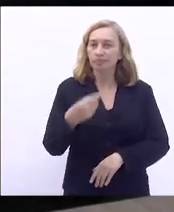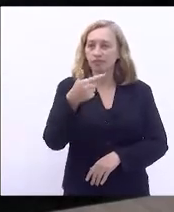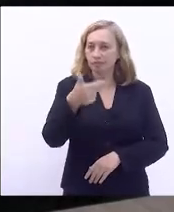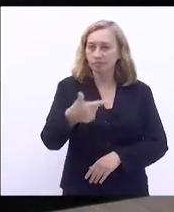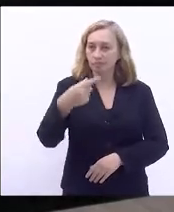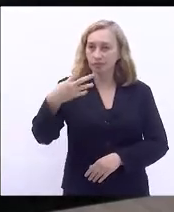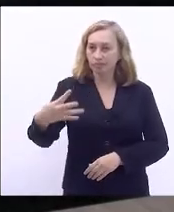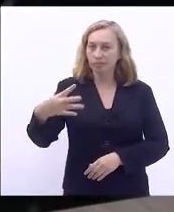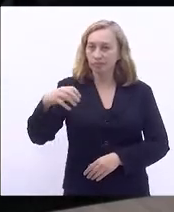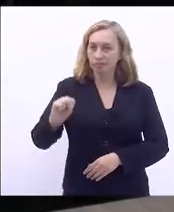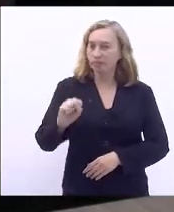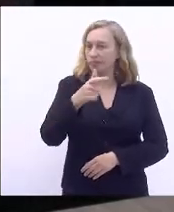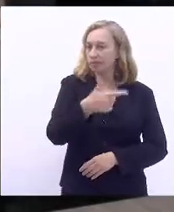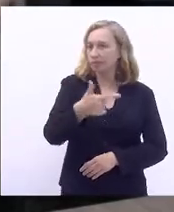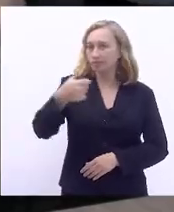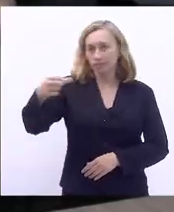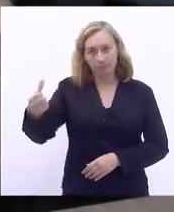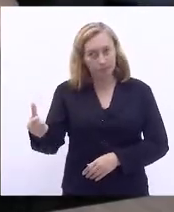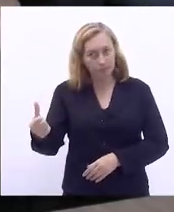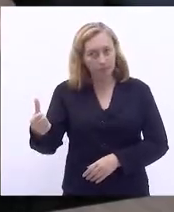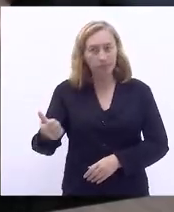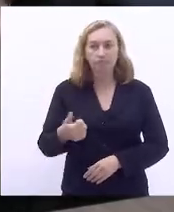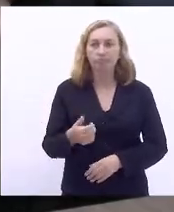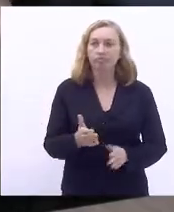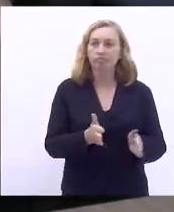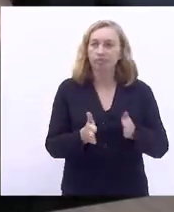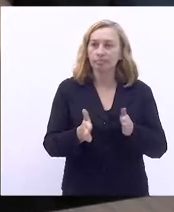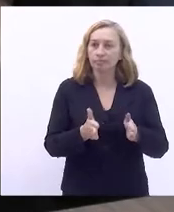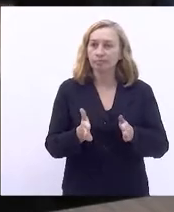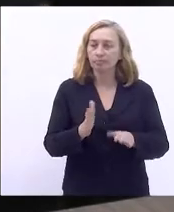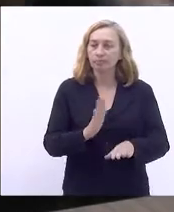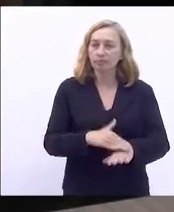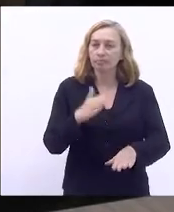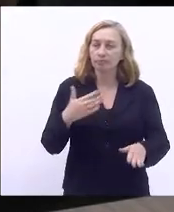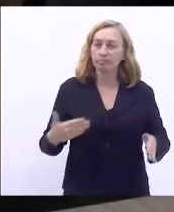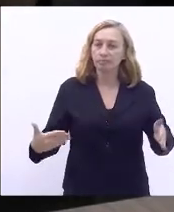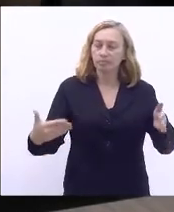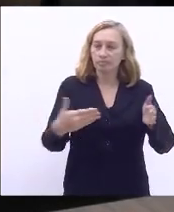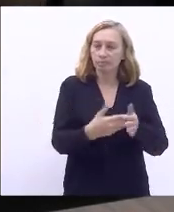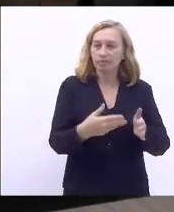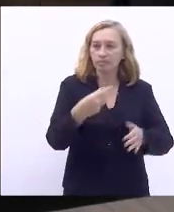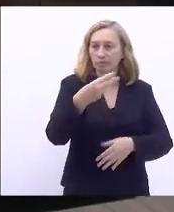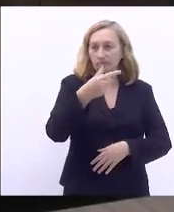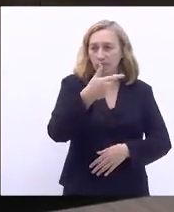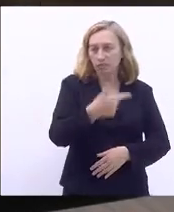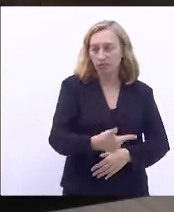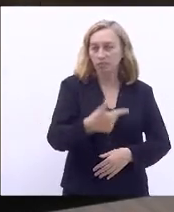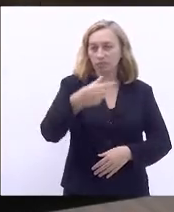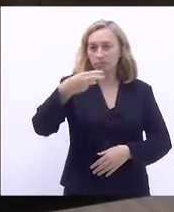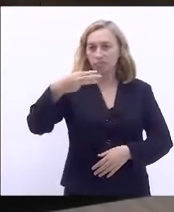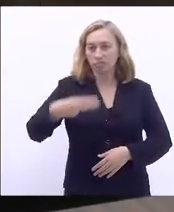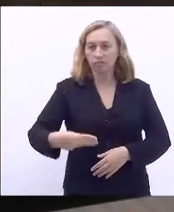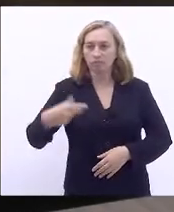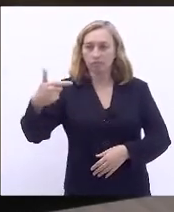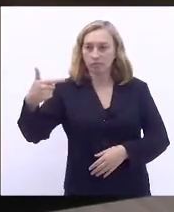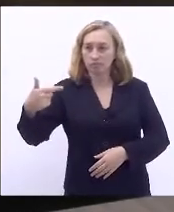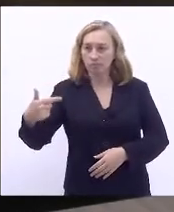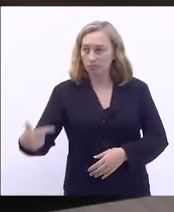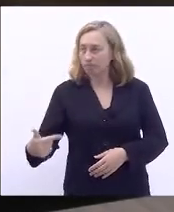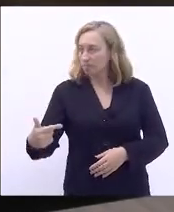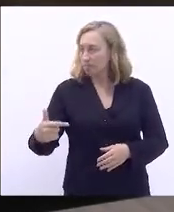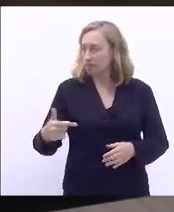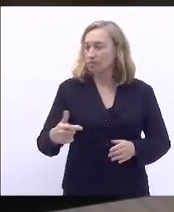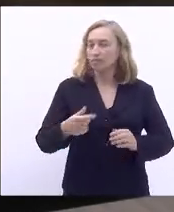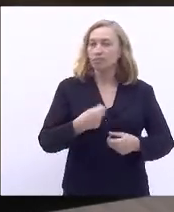5.248 de 2021, que prorroga até 2032 incentivos fiscais